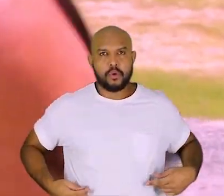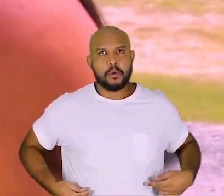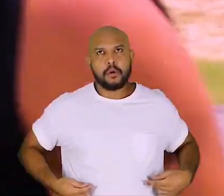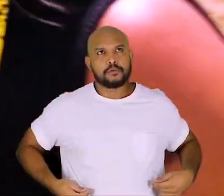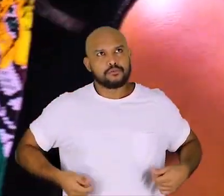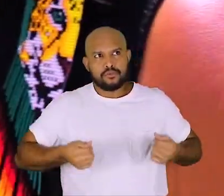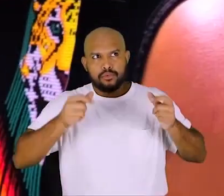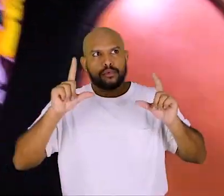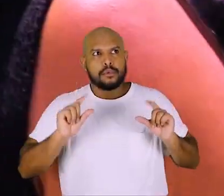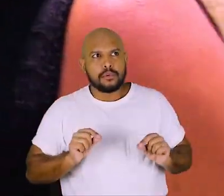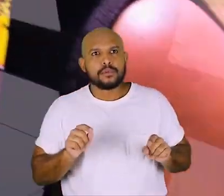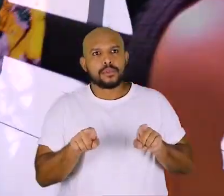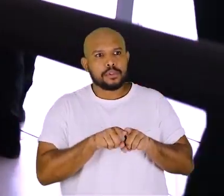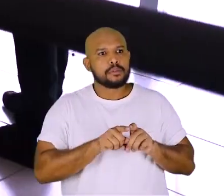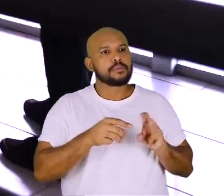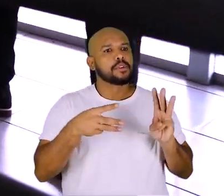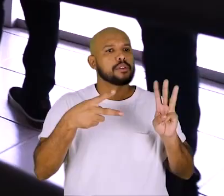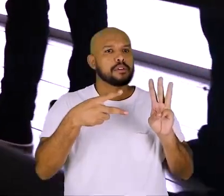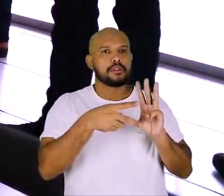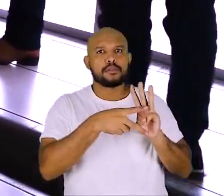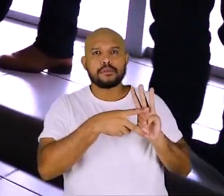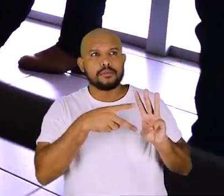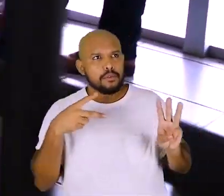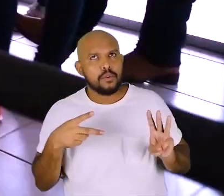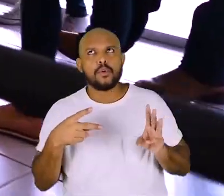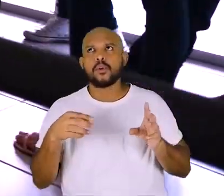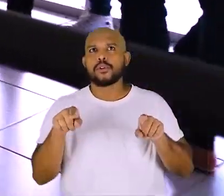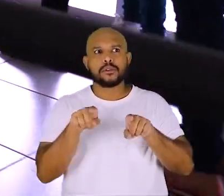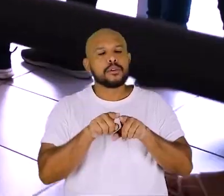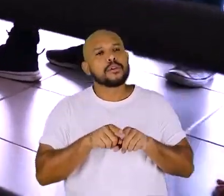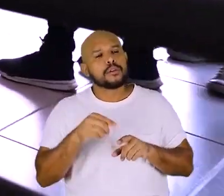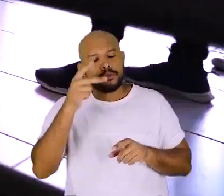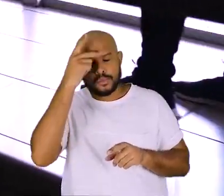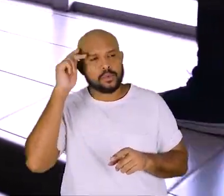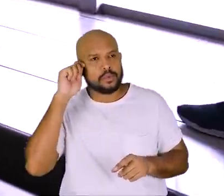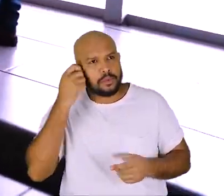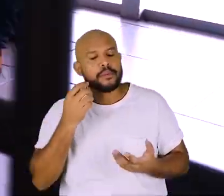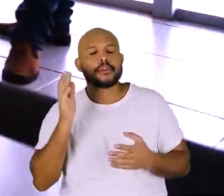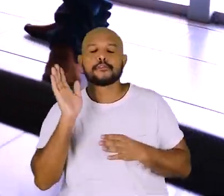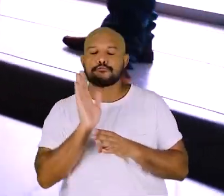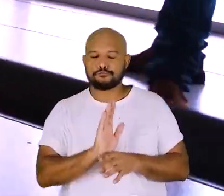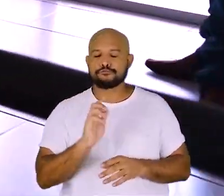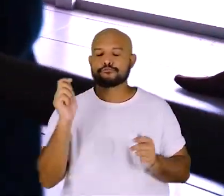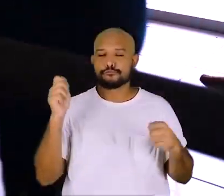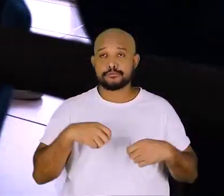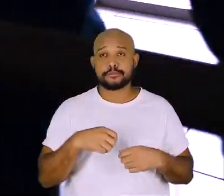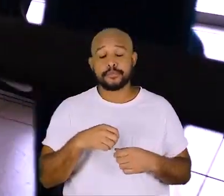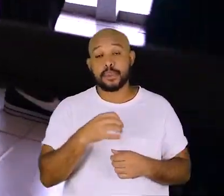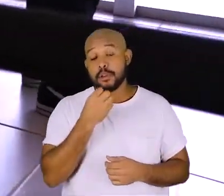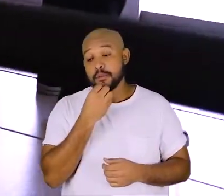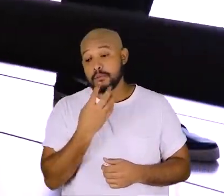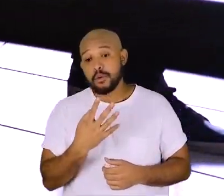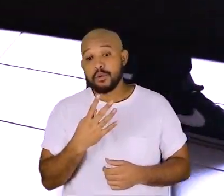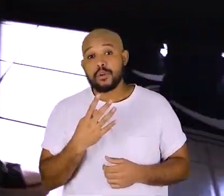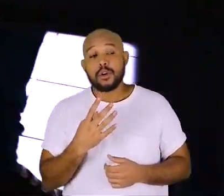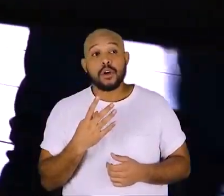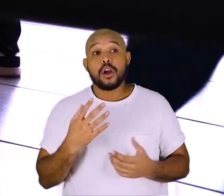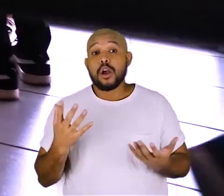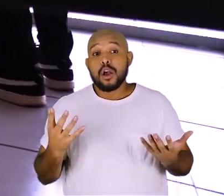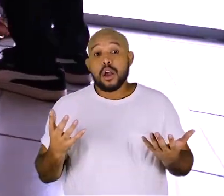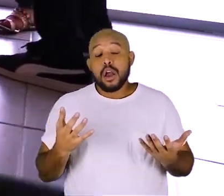baixa renda e indígenas e quilombolas. Infelizmente é uma alimentação que ela